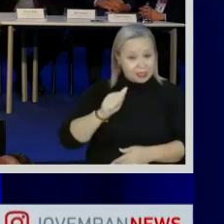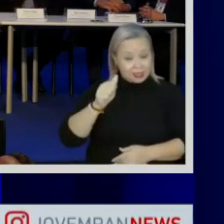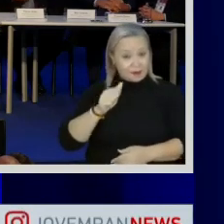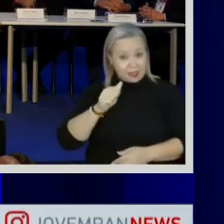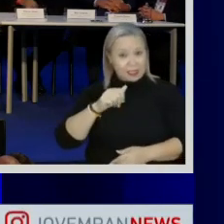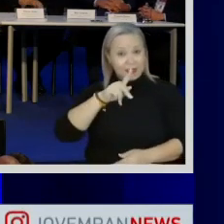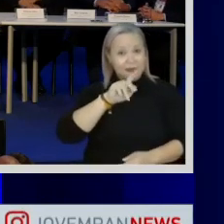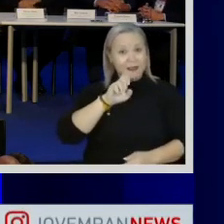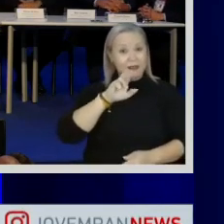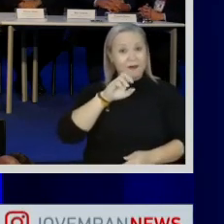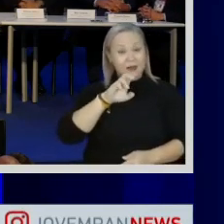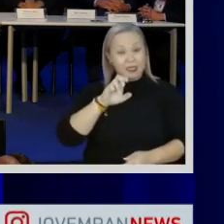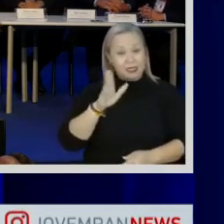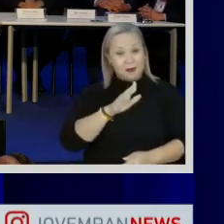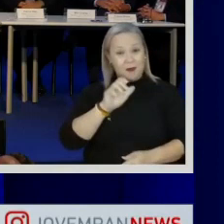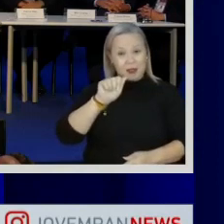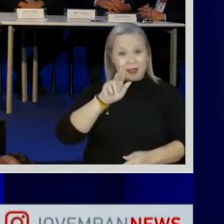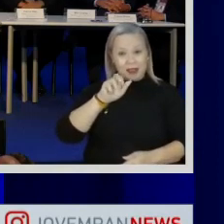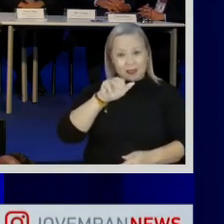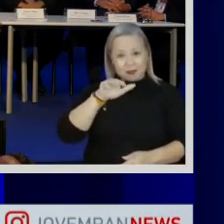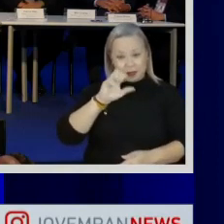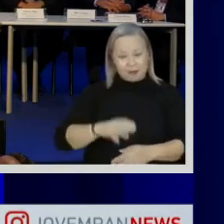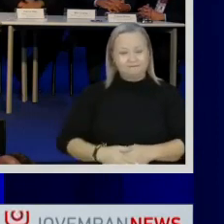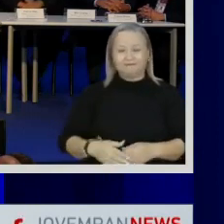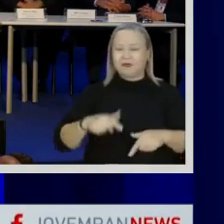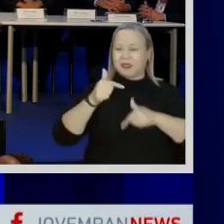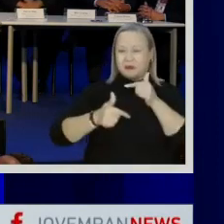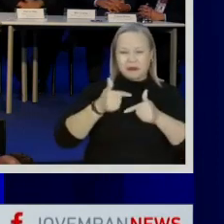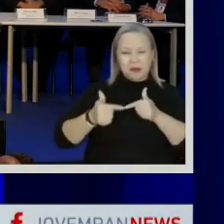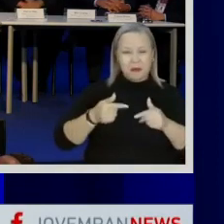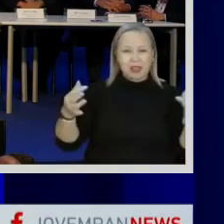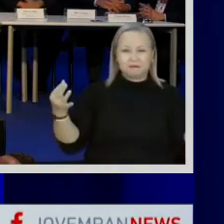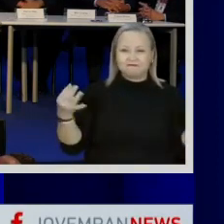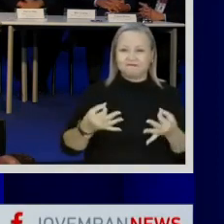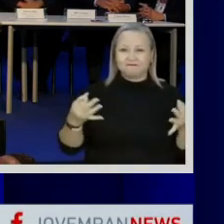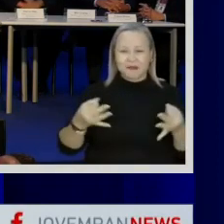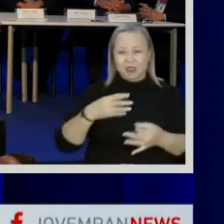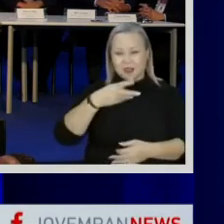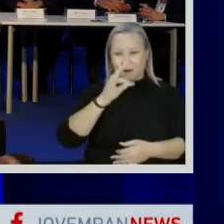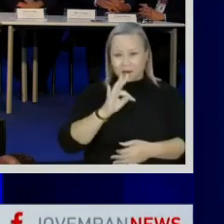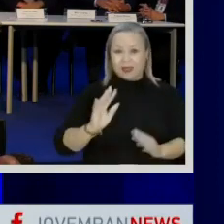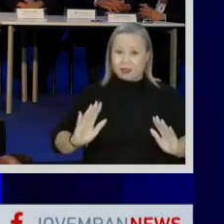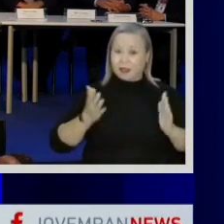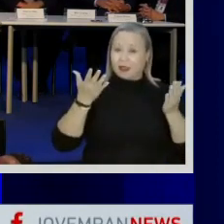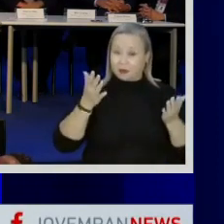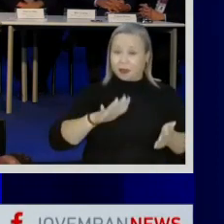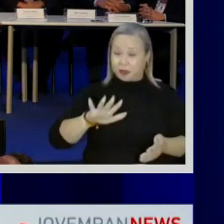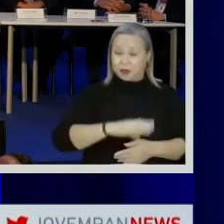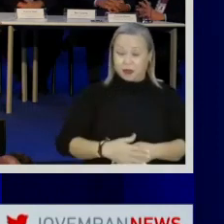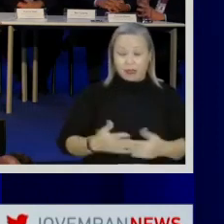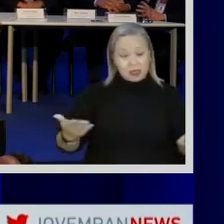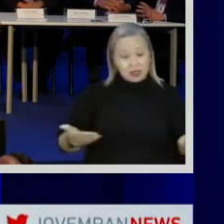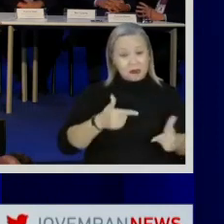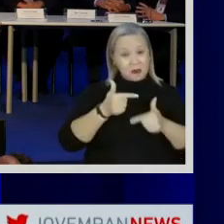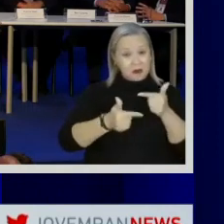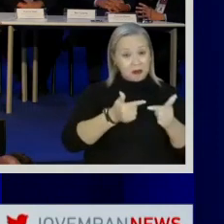Esse é o conceito mais básico, mais objetivo de democracia. Não basta que seja a vontade de todos, porque se você for ver, o regime nazista era